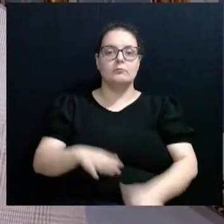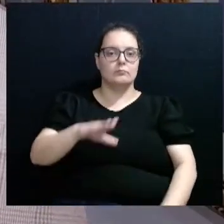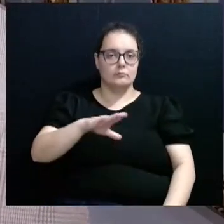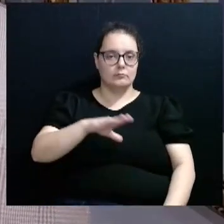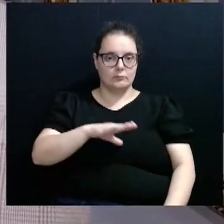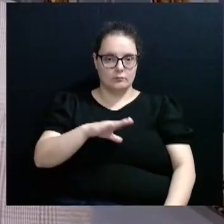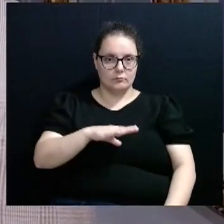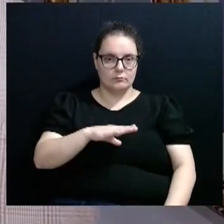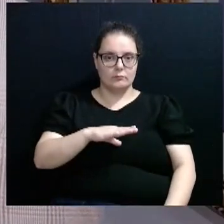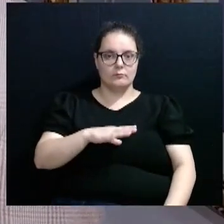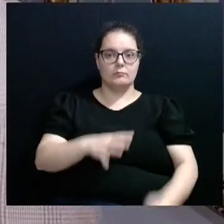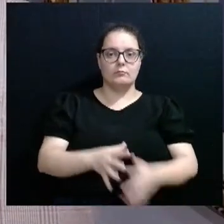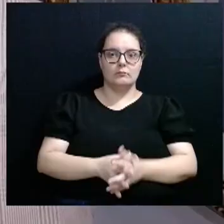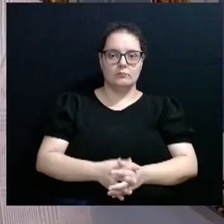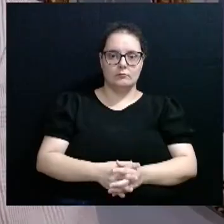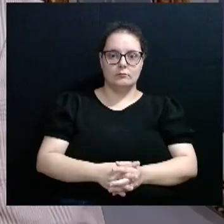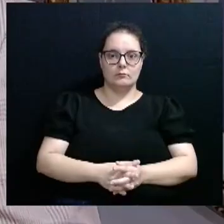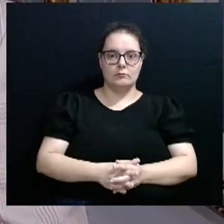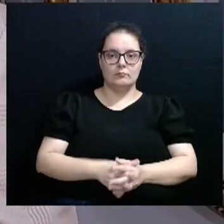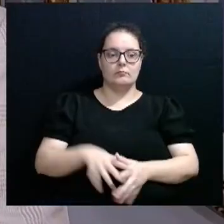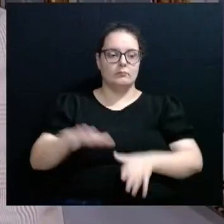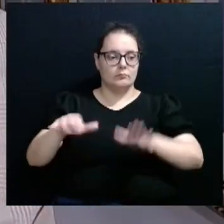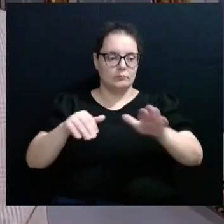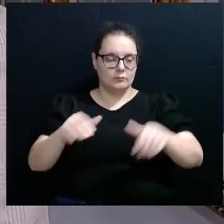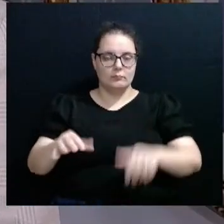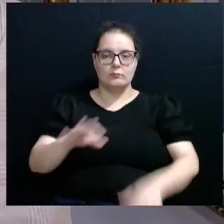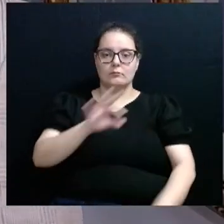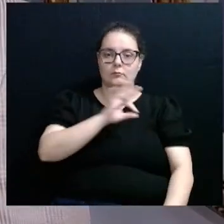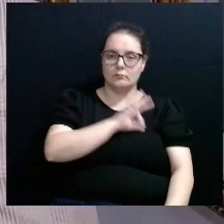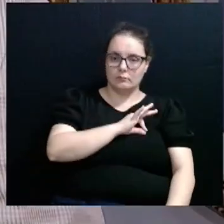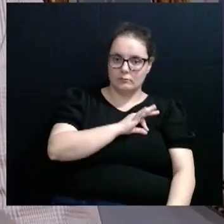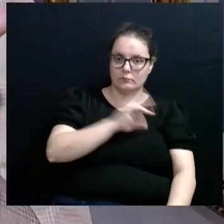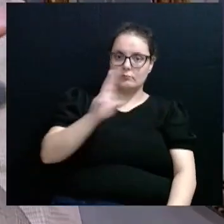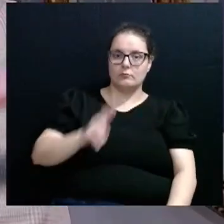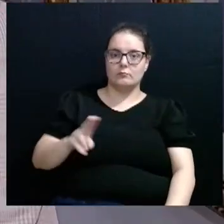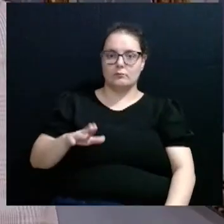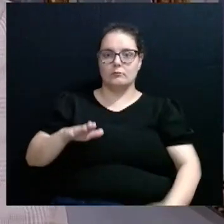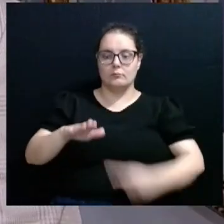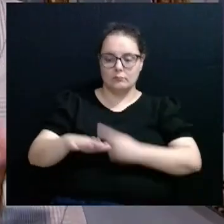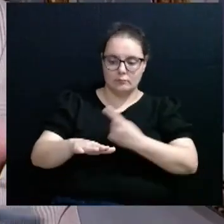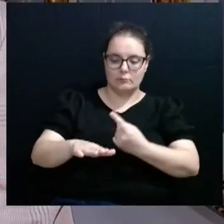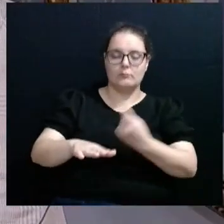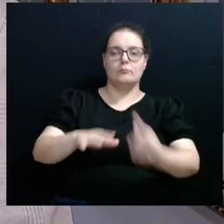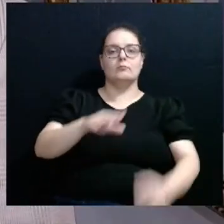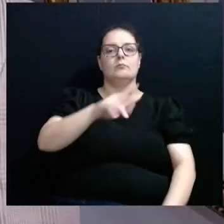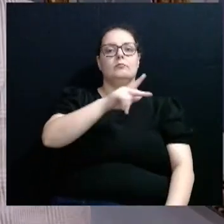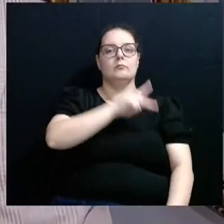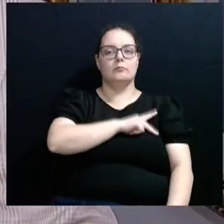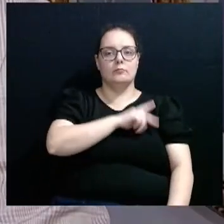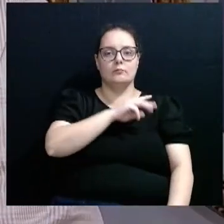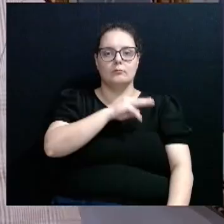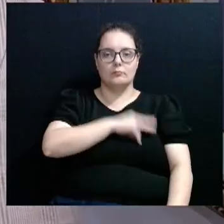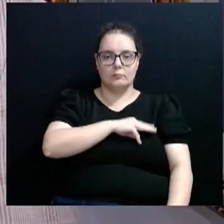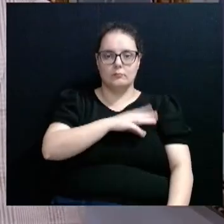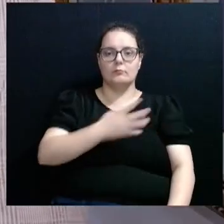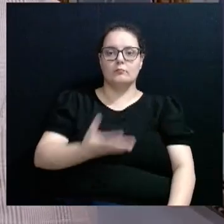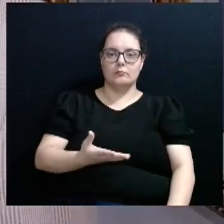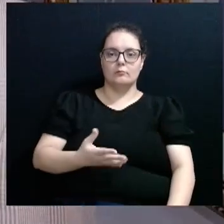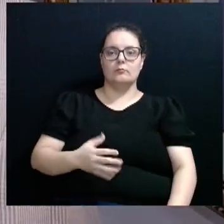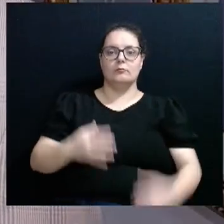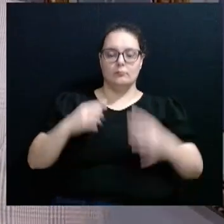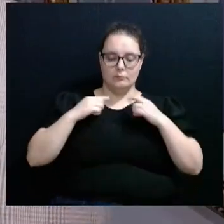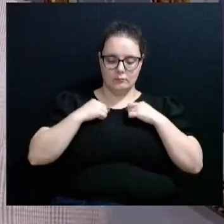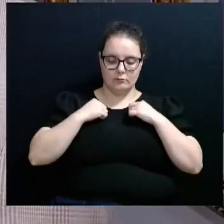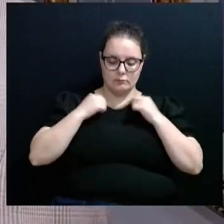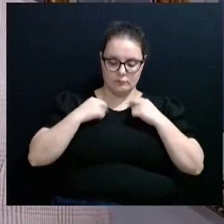ele chama os policiais que vão usar as viaturas da PM, o uniforme, armamento, tudo da PM,